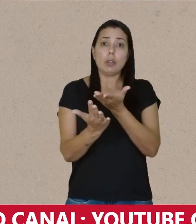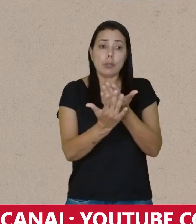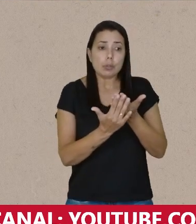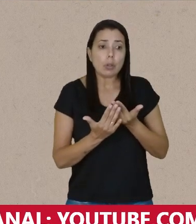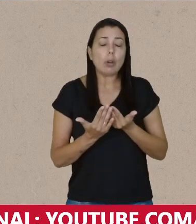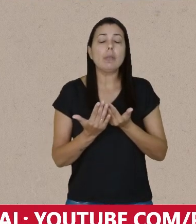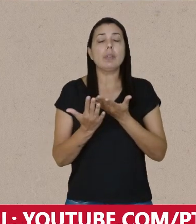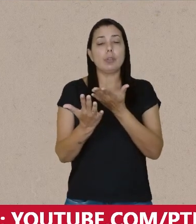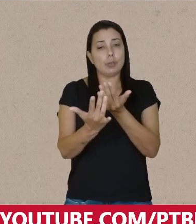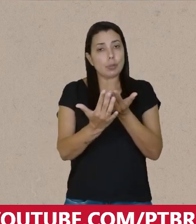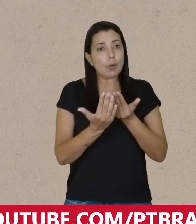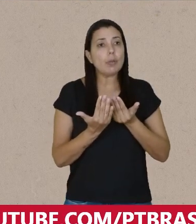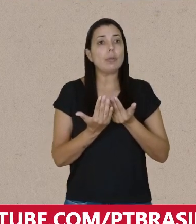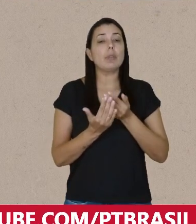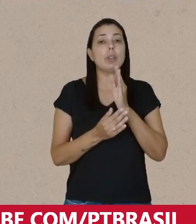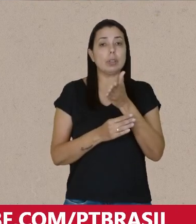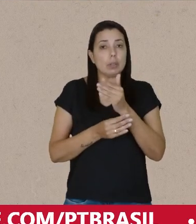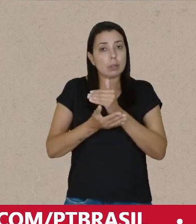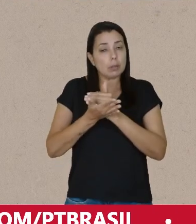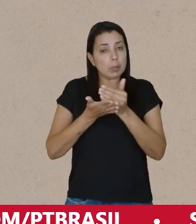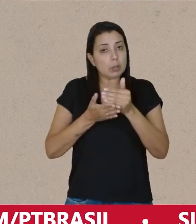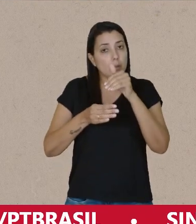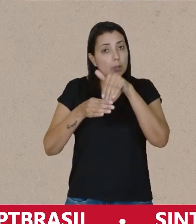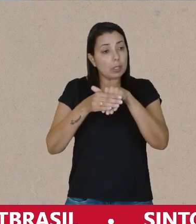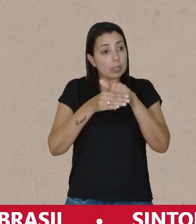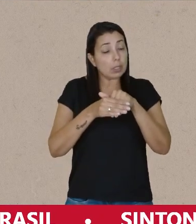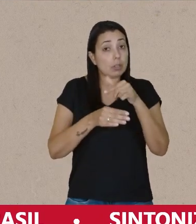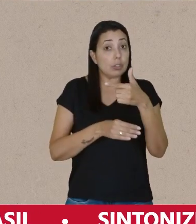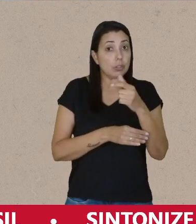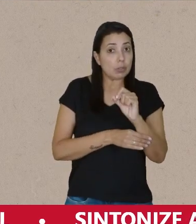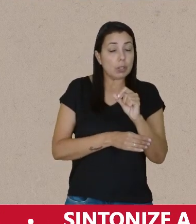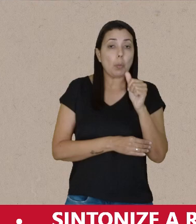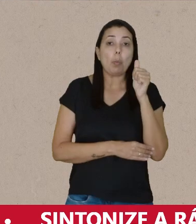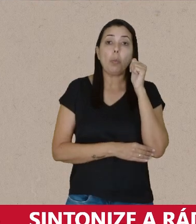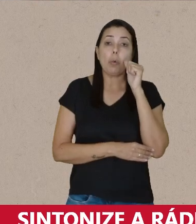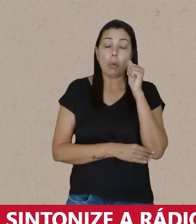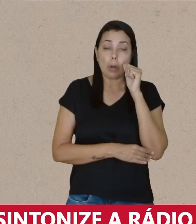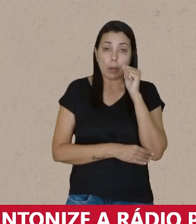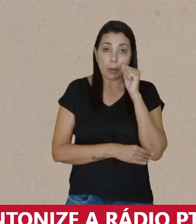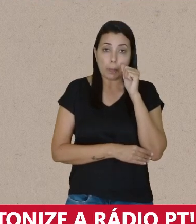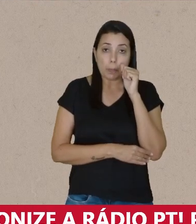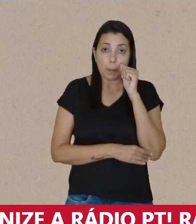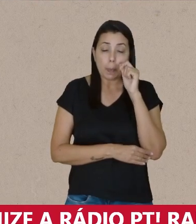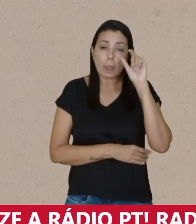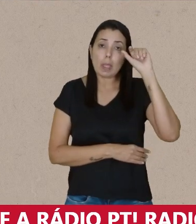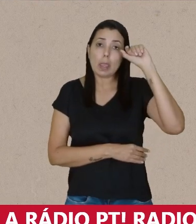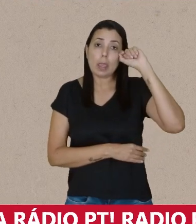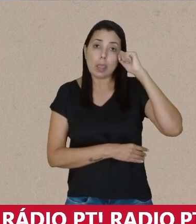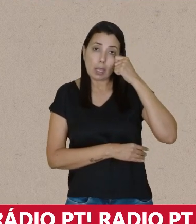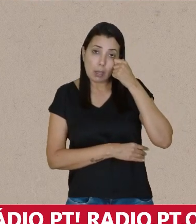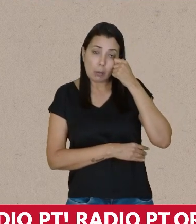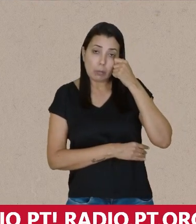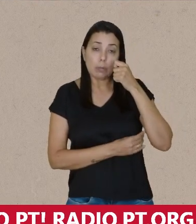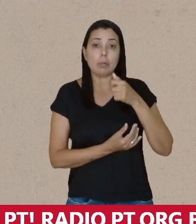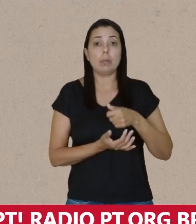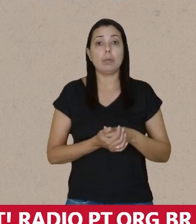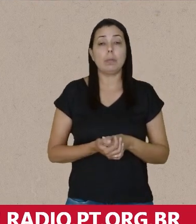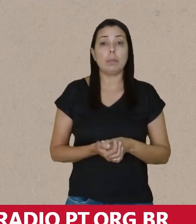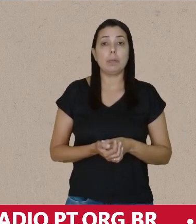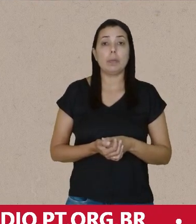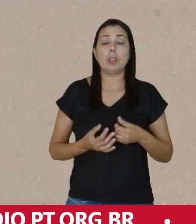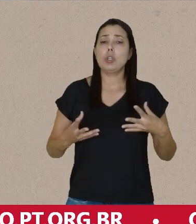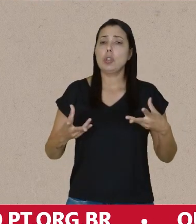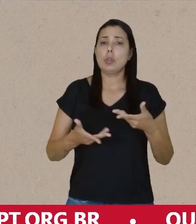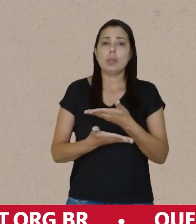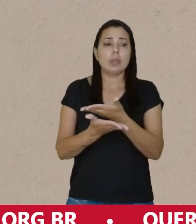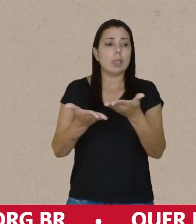será dos jovens. Já começou na eleição de 20, das mulheres, dos negros e negras, de